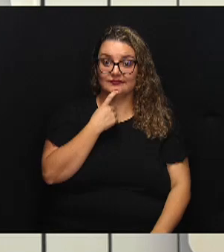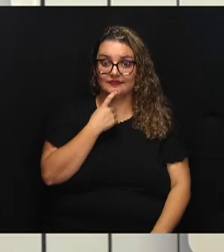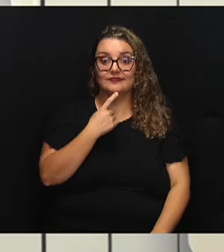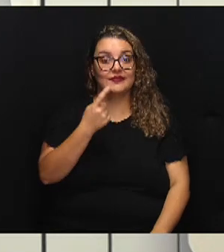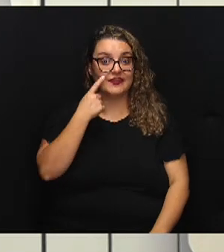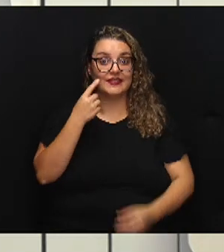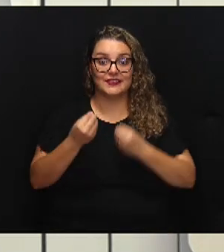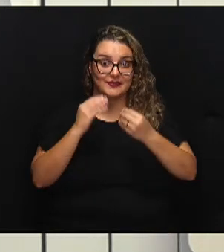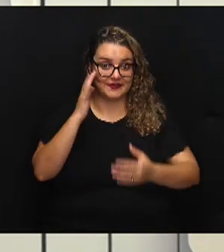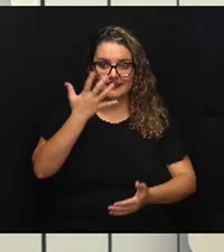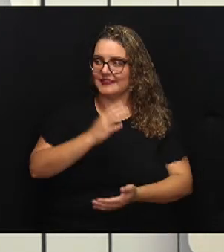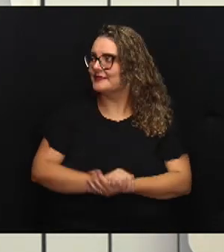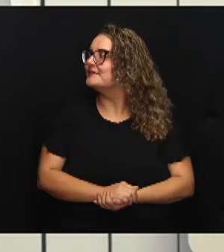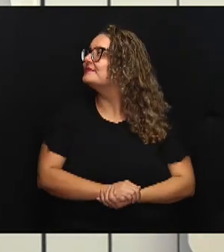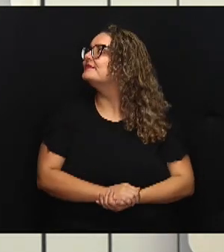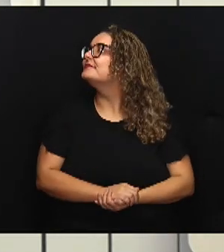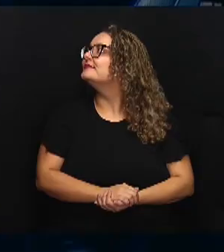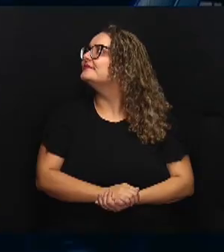Confira como foi.